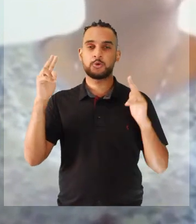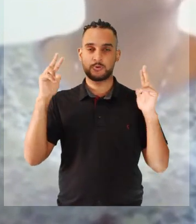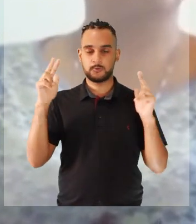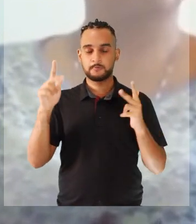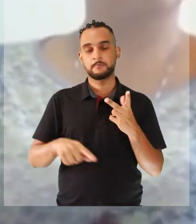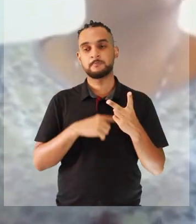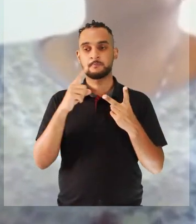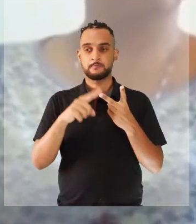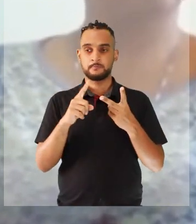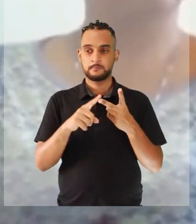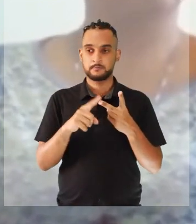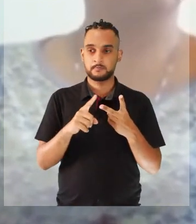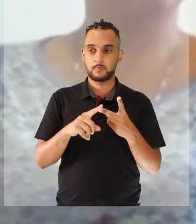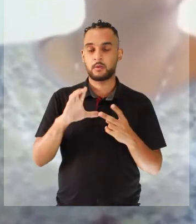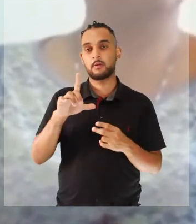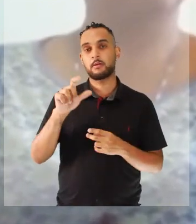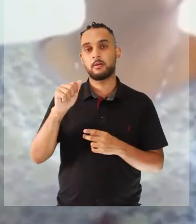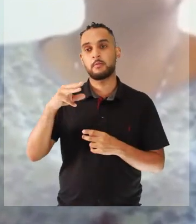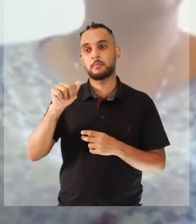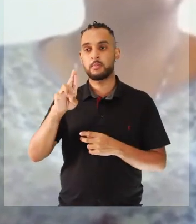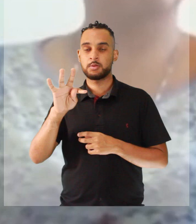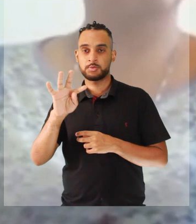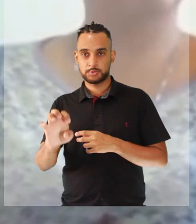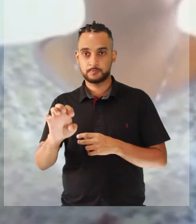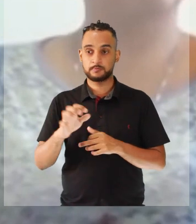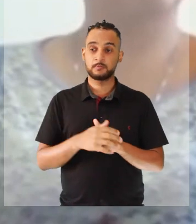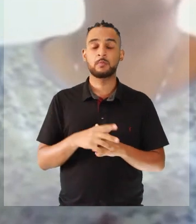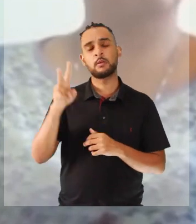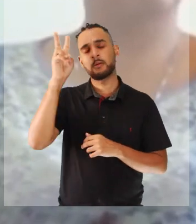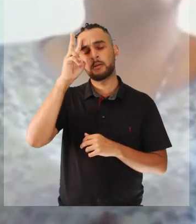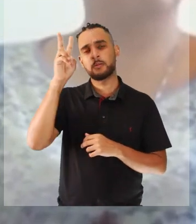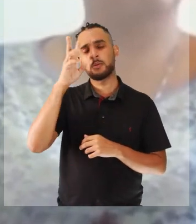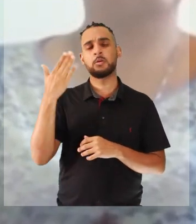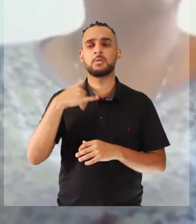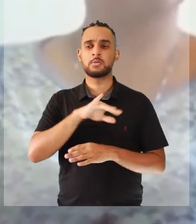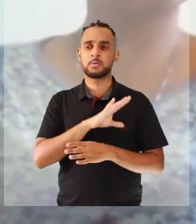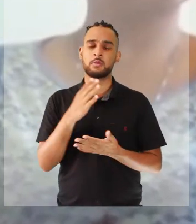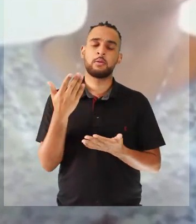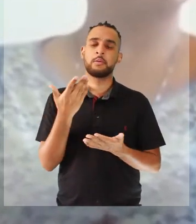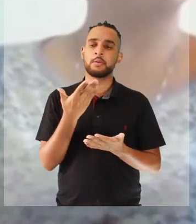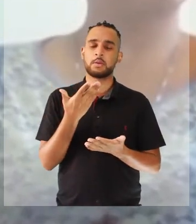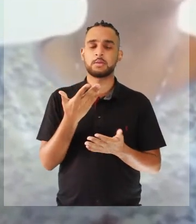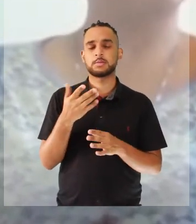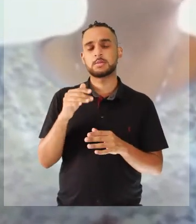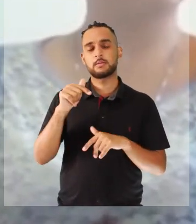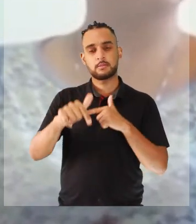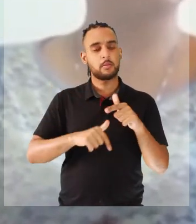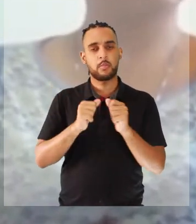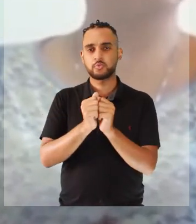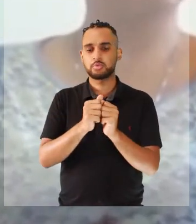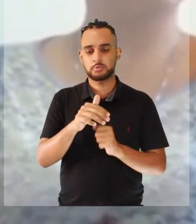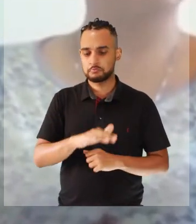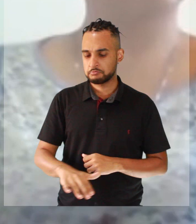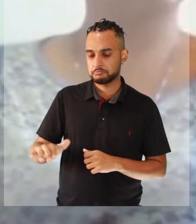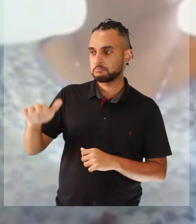lazer, e o outro projeto é o projeto Clararte. Né, lembrando que nós trabalhamos com todas as